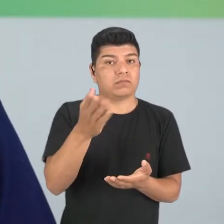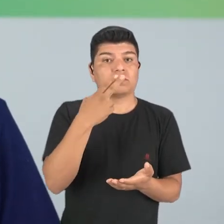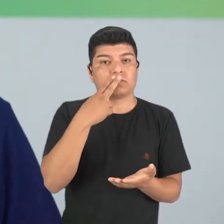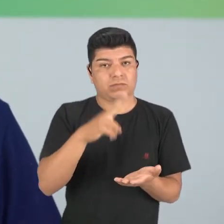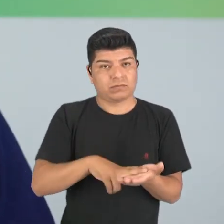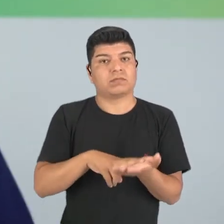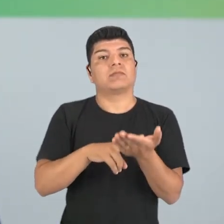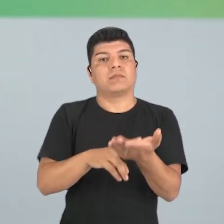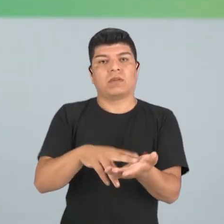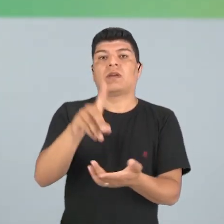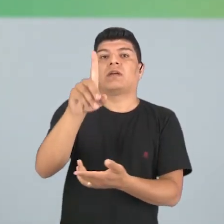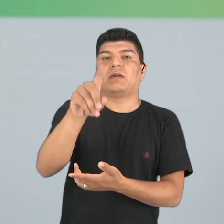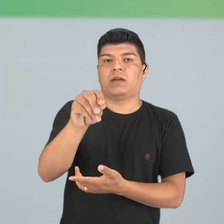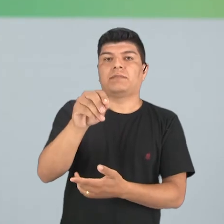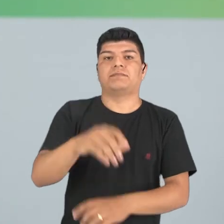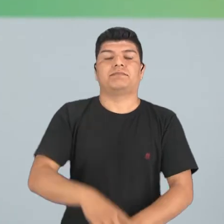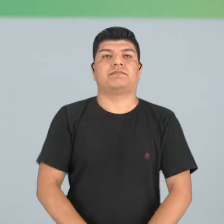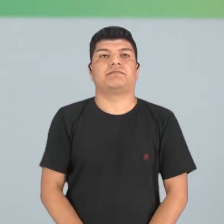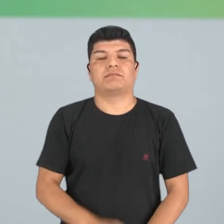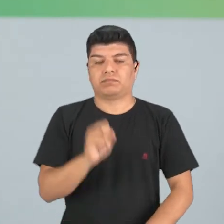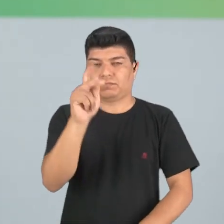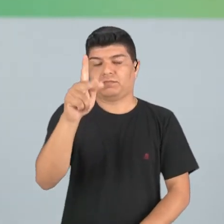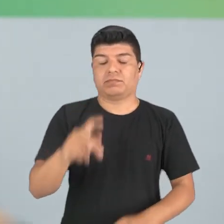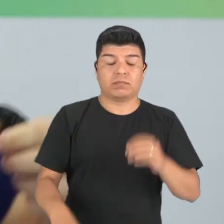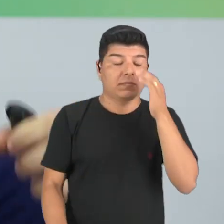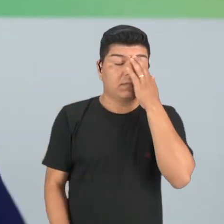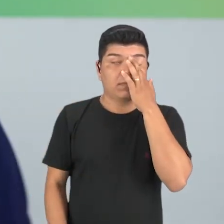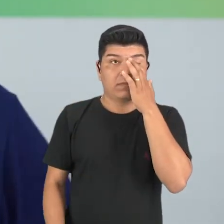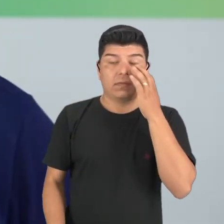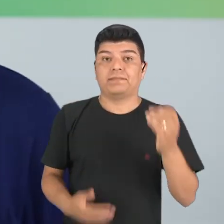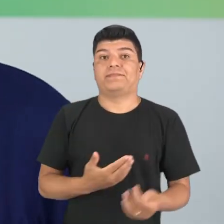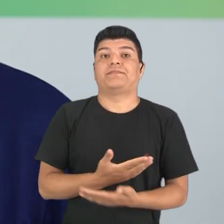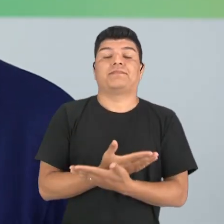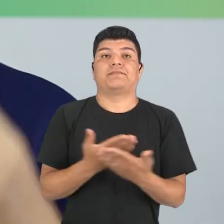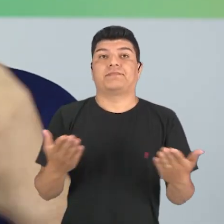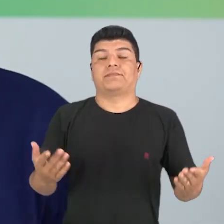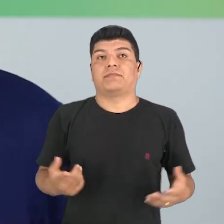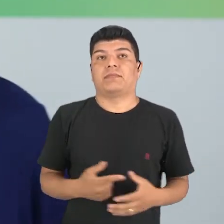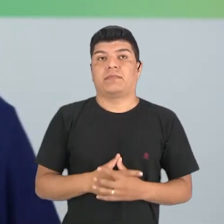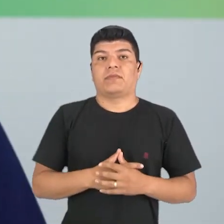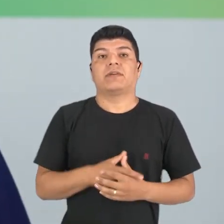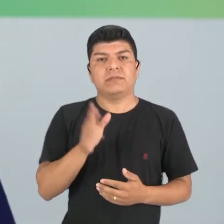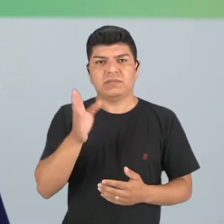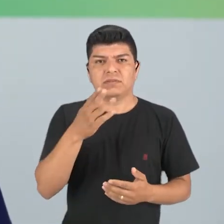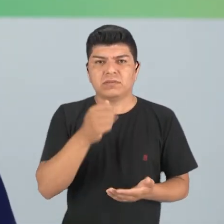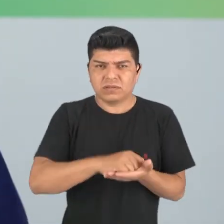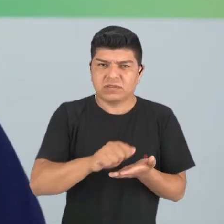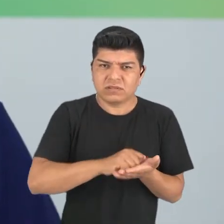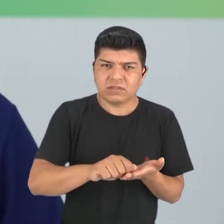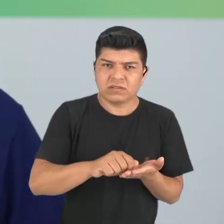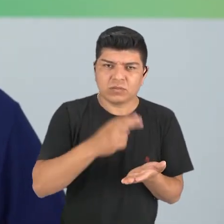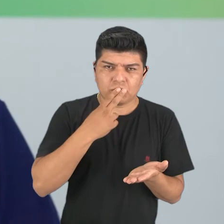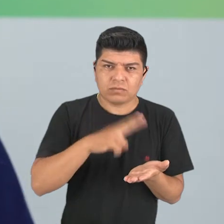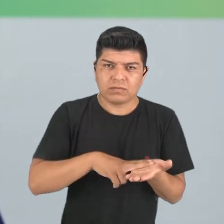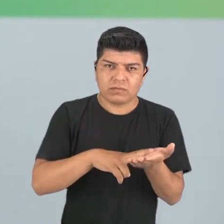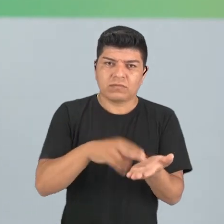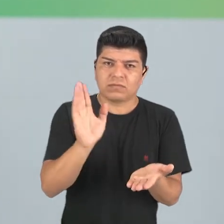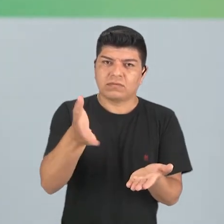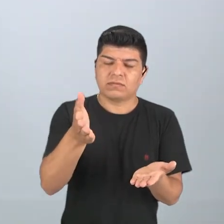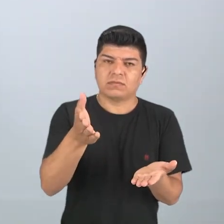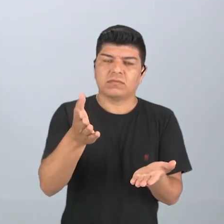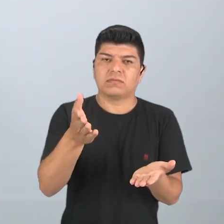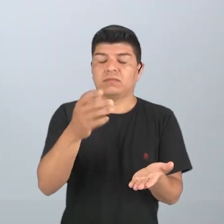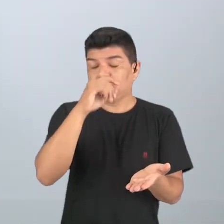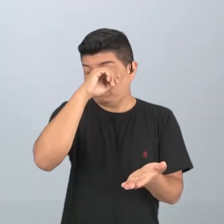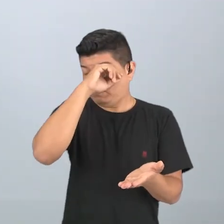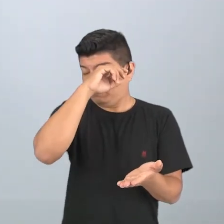carta, né, que é uma carta, ok? E você, já escreveu alguma carta para alguém?